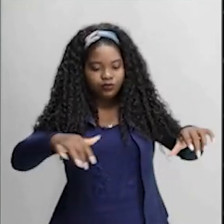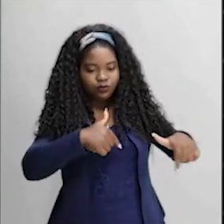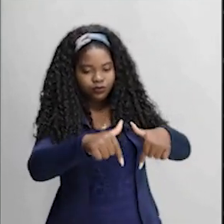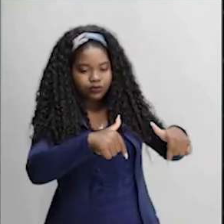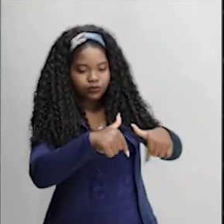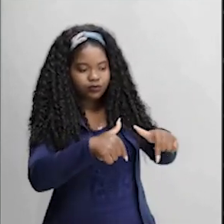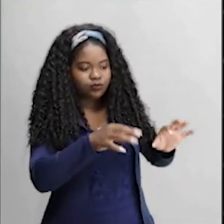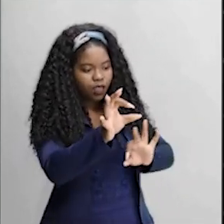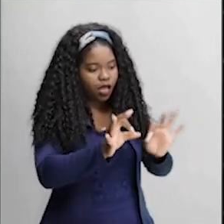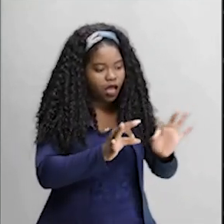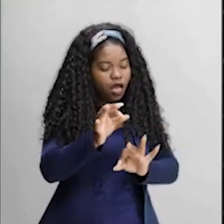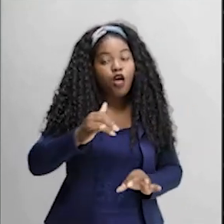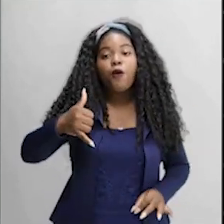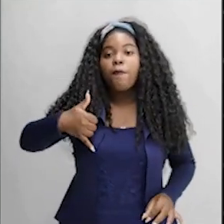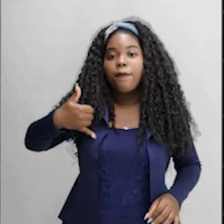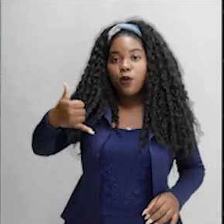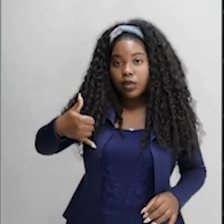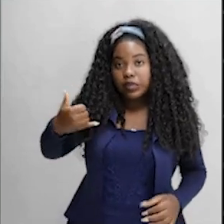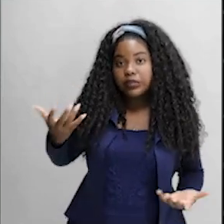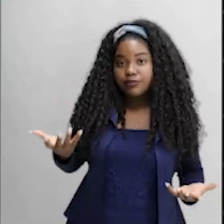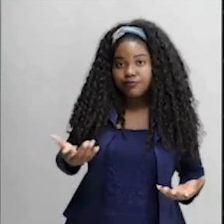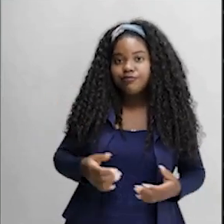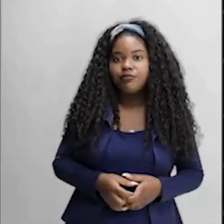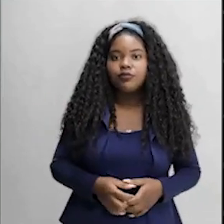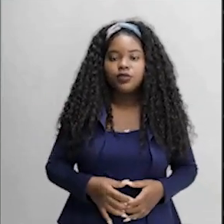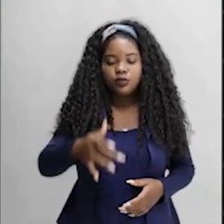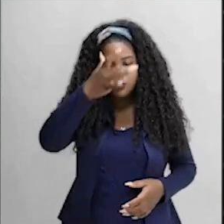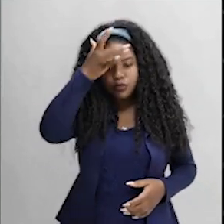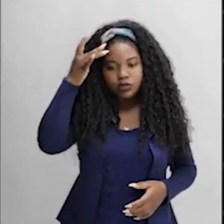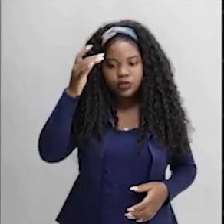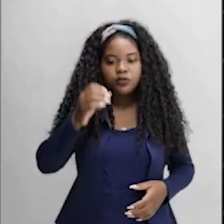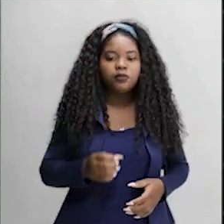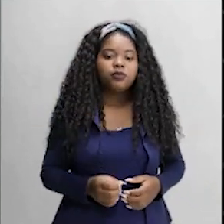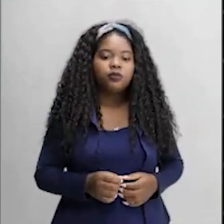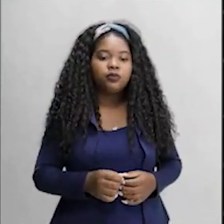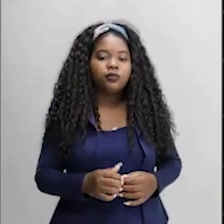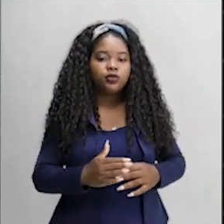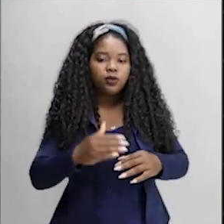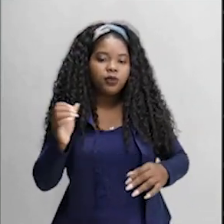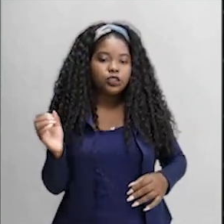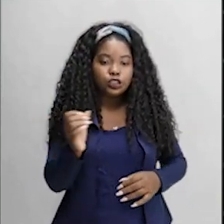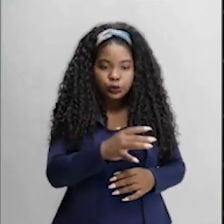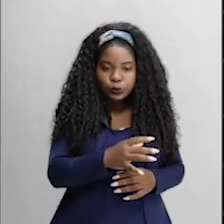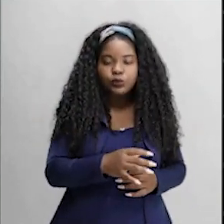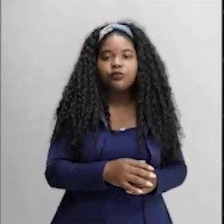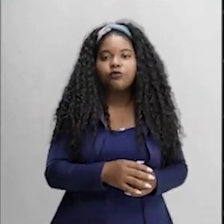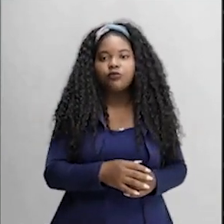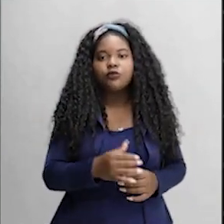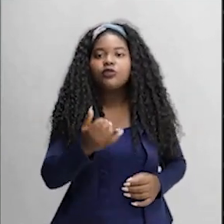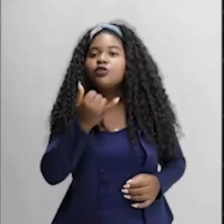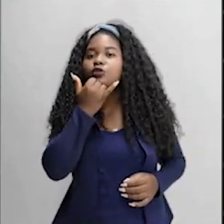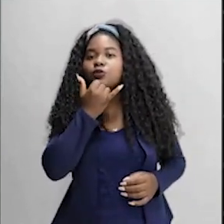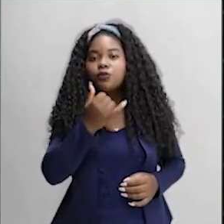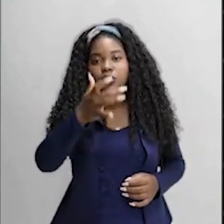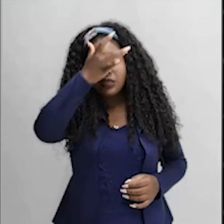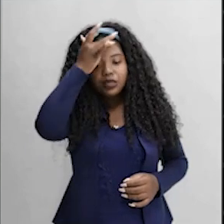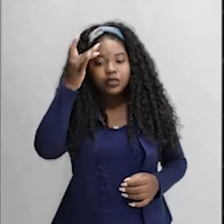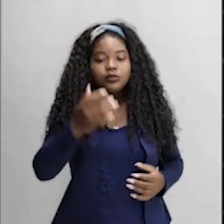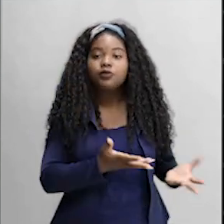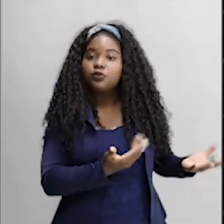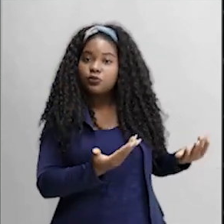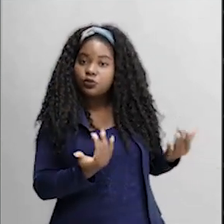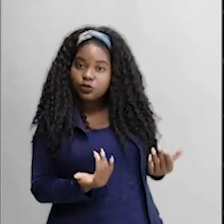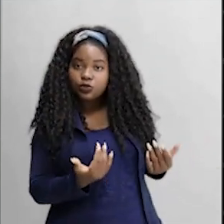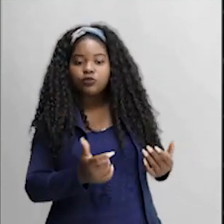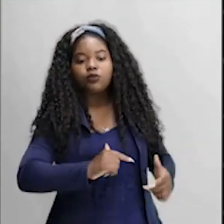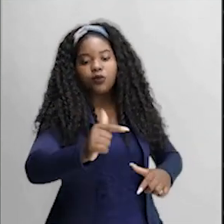idade, entende? Então, você sabe que as pessoas mais novas fazem alguma coisa, as pessoas mais velhas fazem outras. Gênero, olha que coisa interessante,